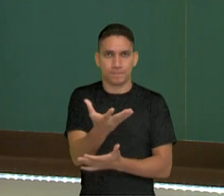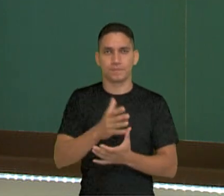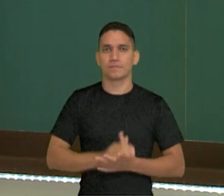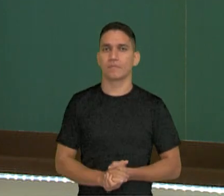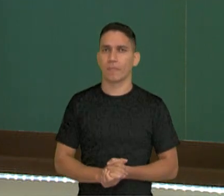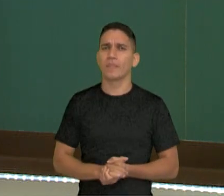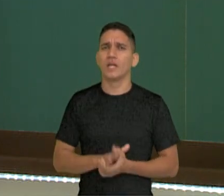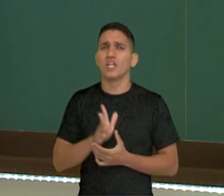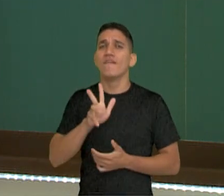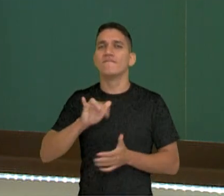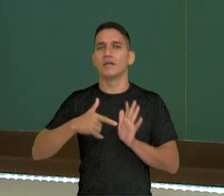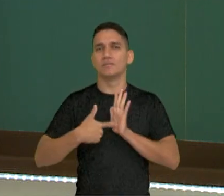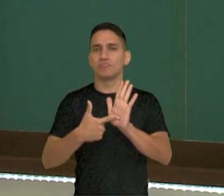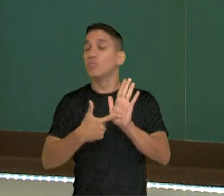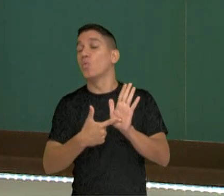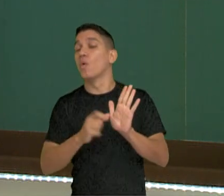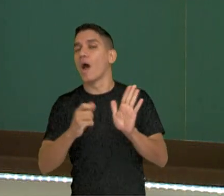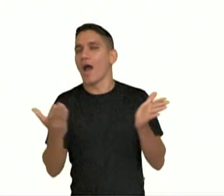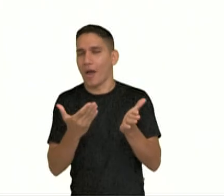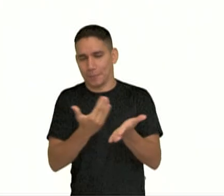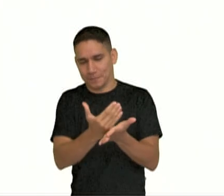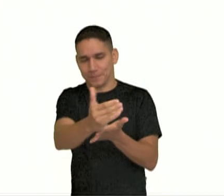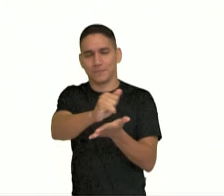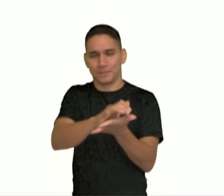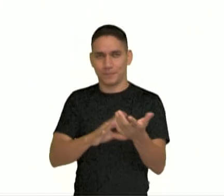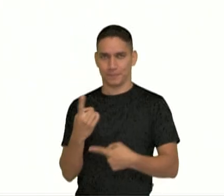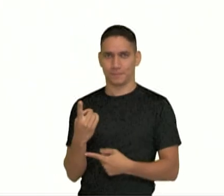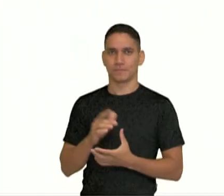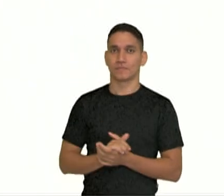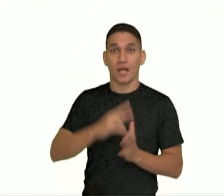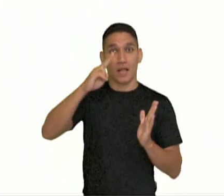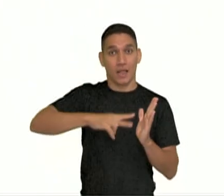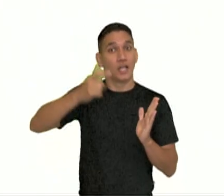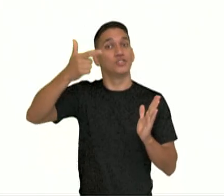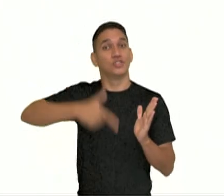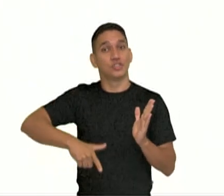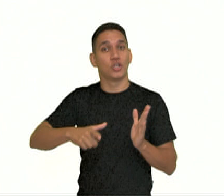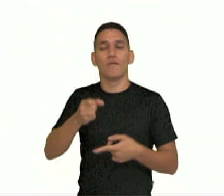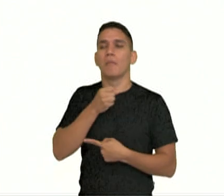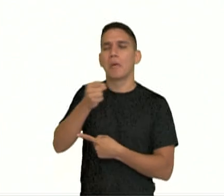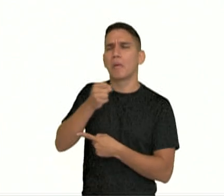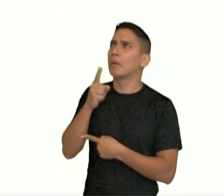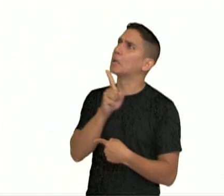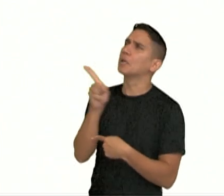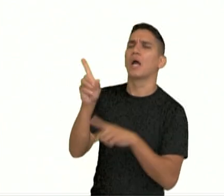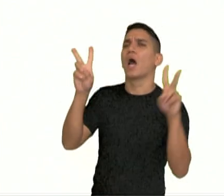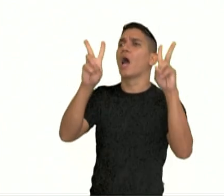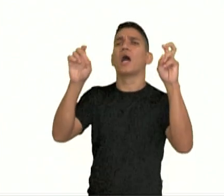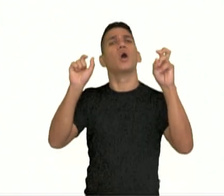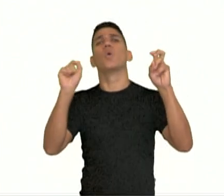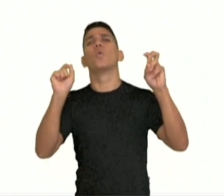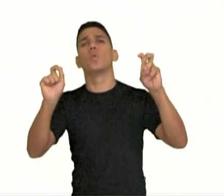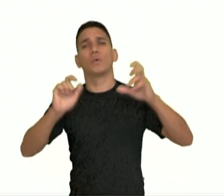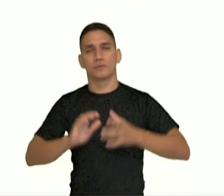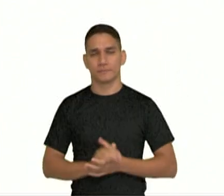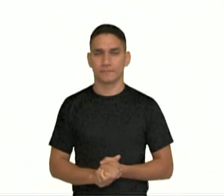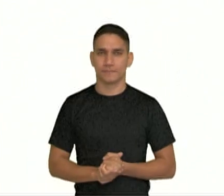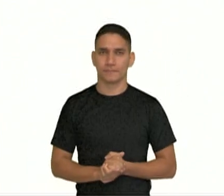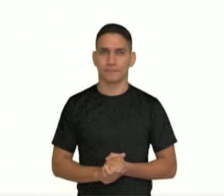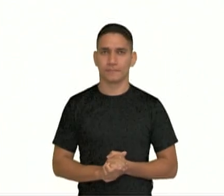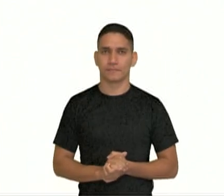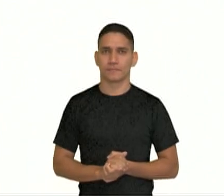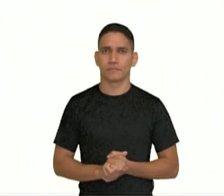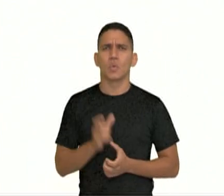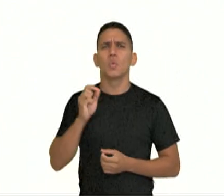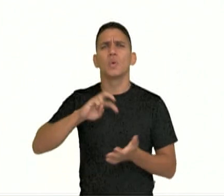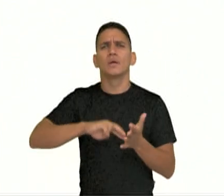já vai de atividade 1. Releia a manchete da reportagem. Então, a manchete, o título da reportagem. O